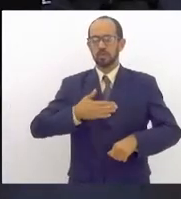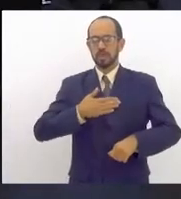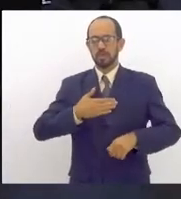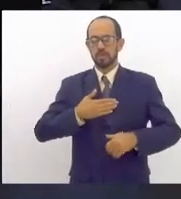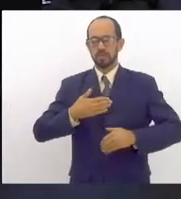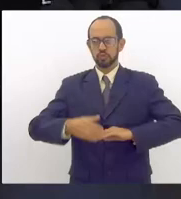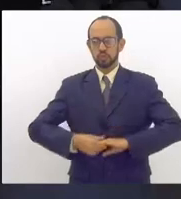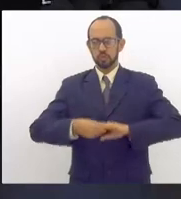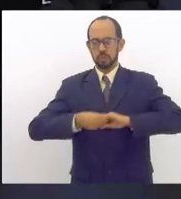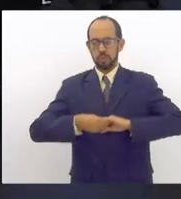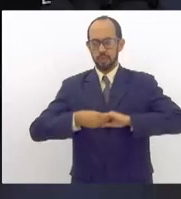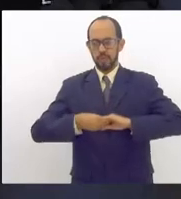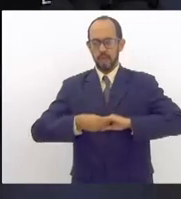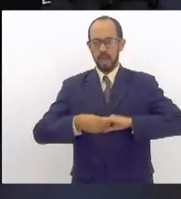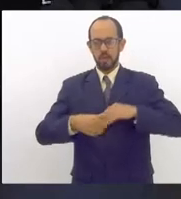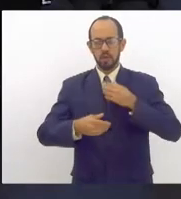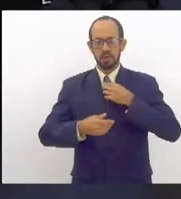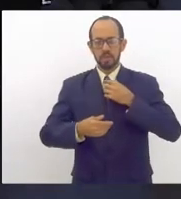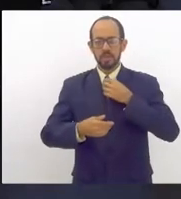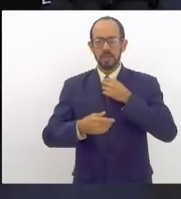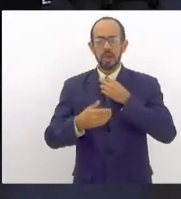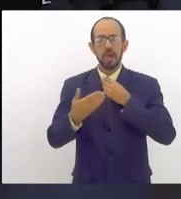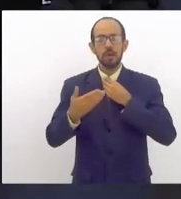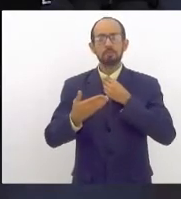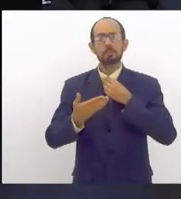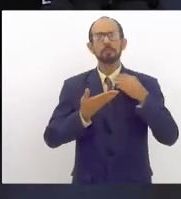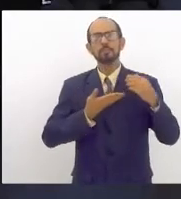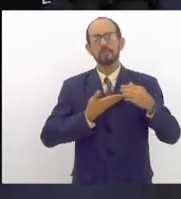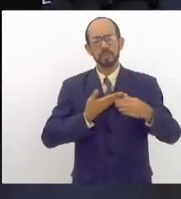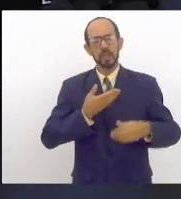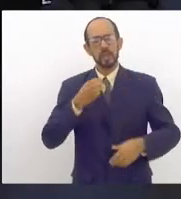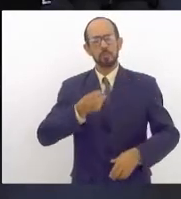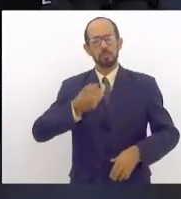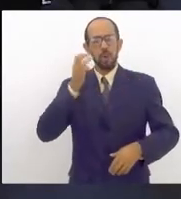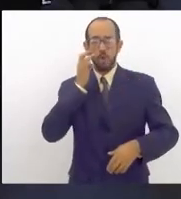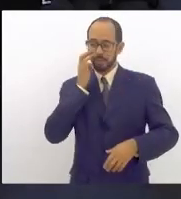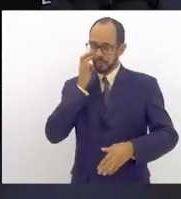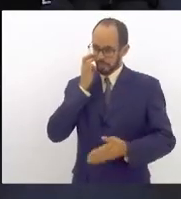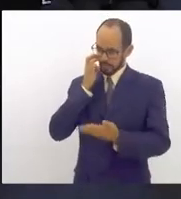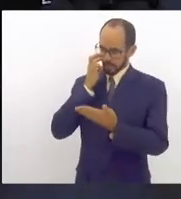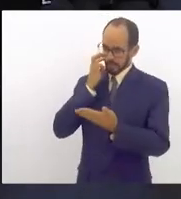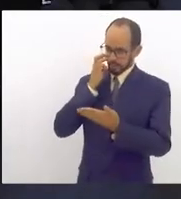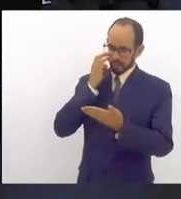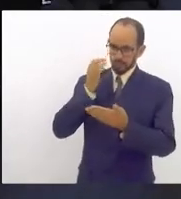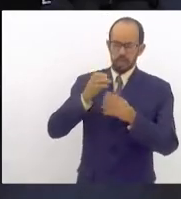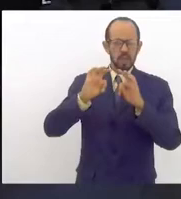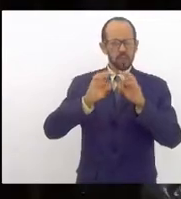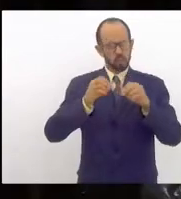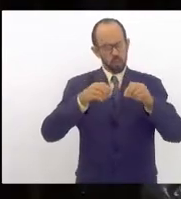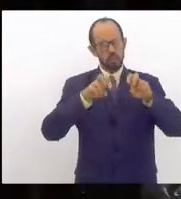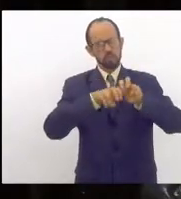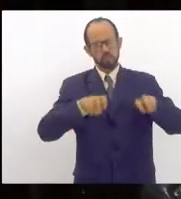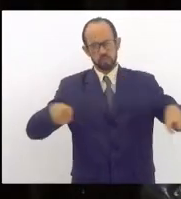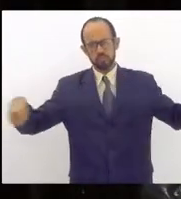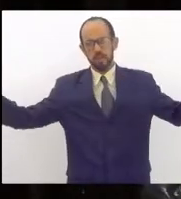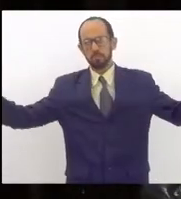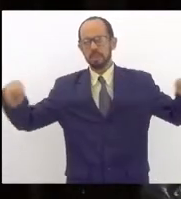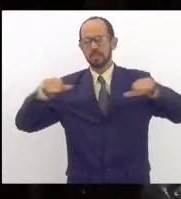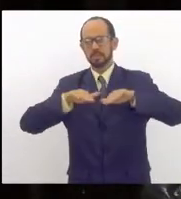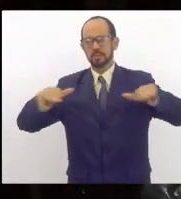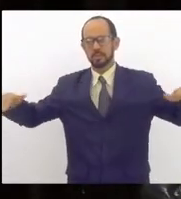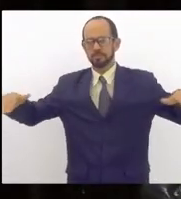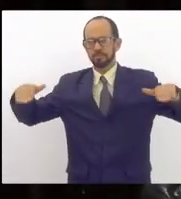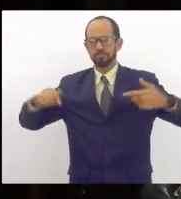nossa querida deputado estadual Mônica Francisco acho que esse os demais componentes da mesa